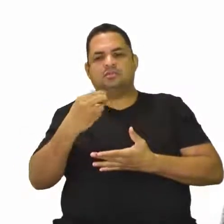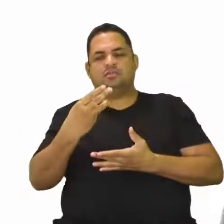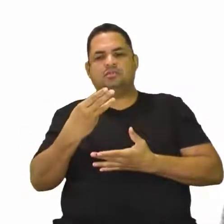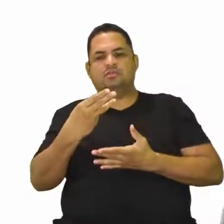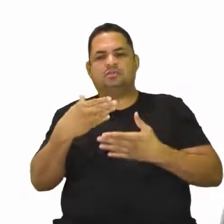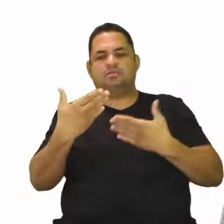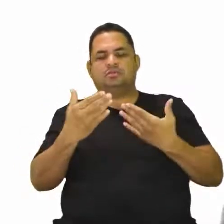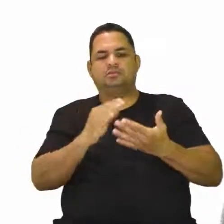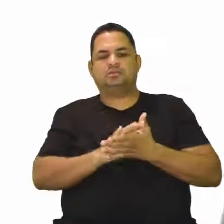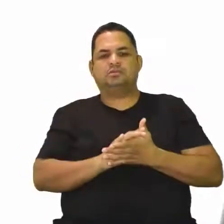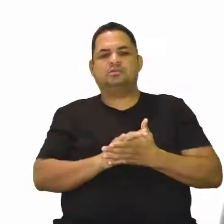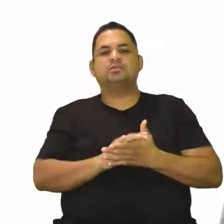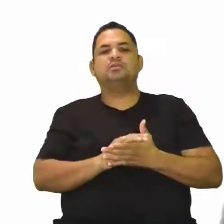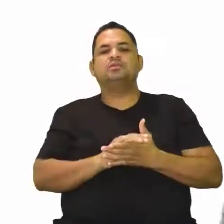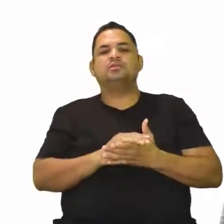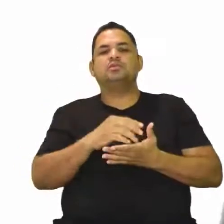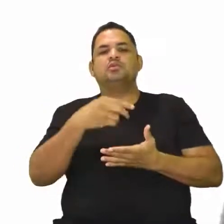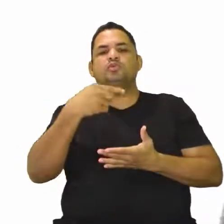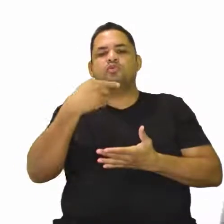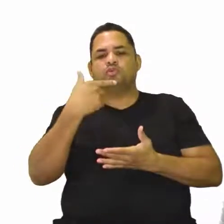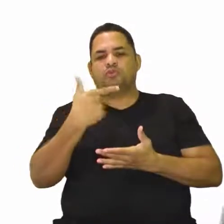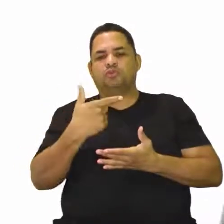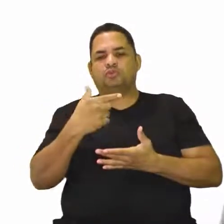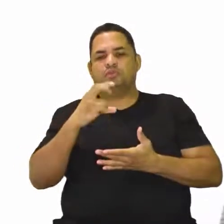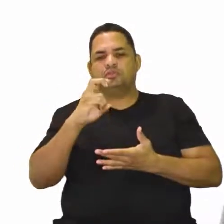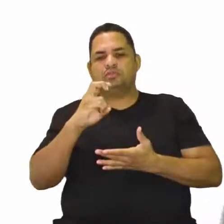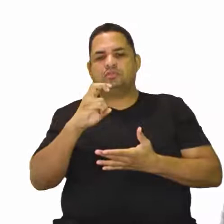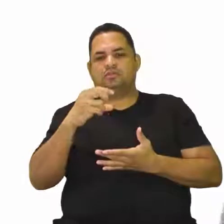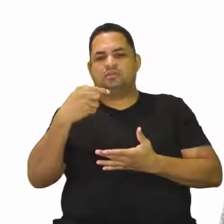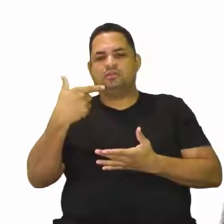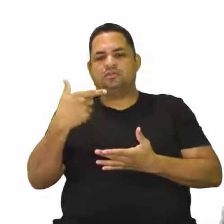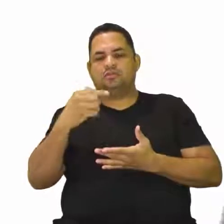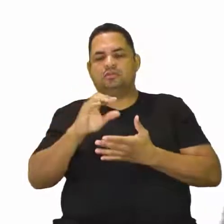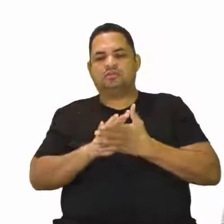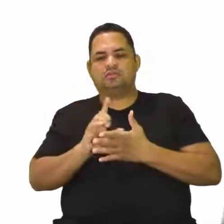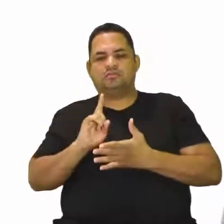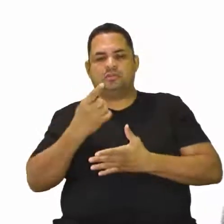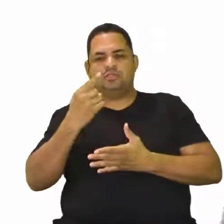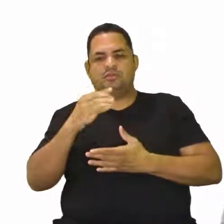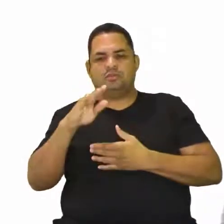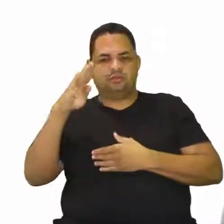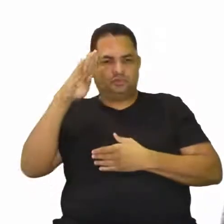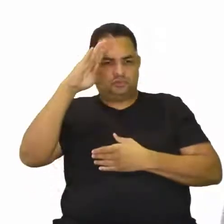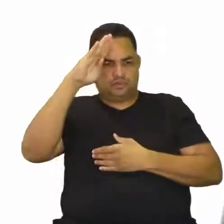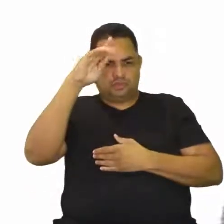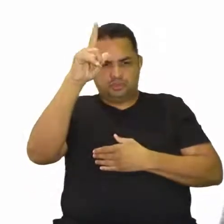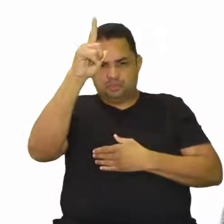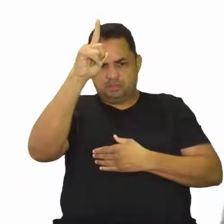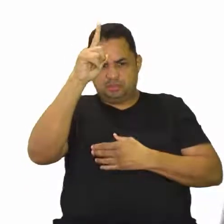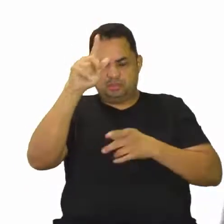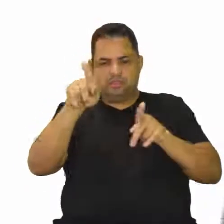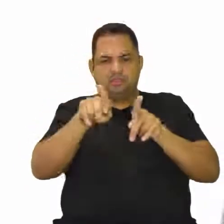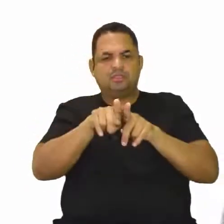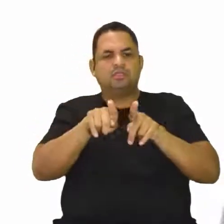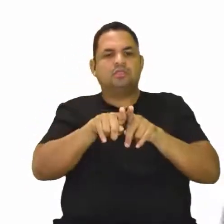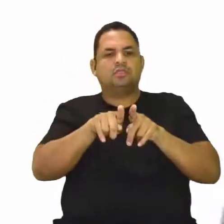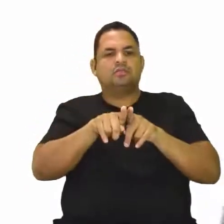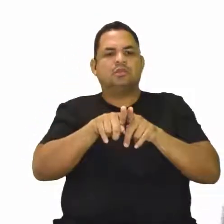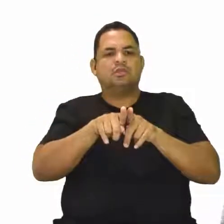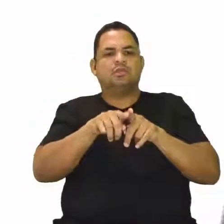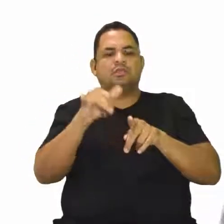é há 250 mil soldados alemães e